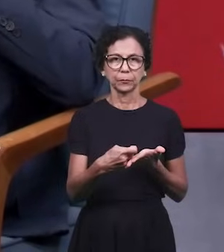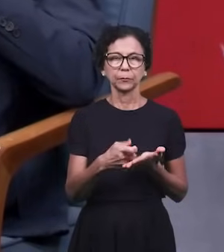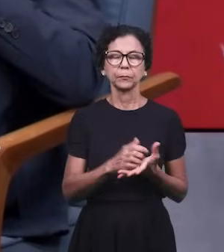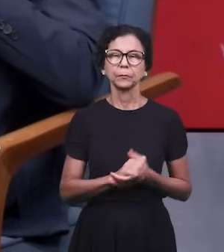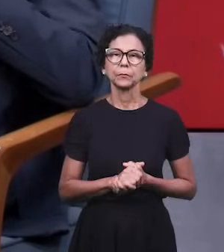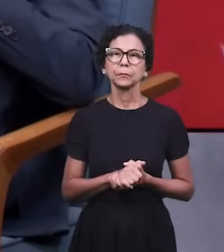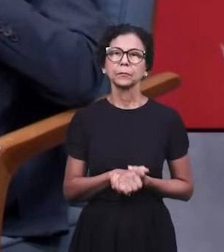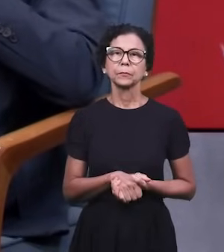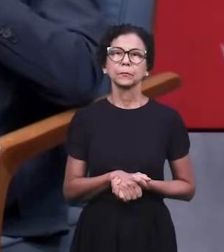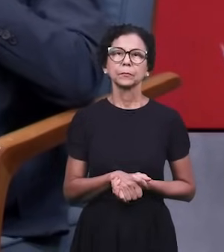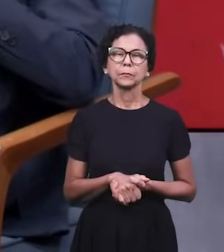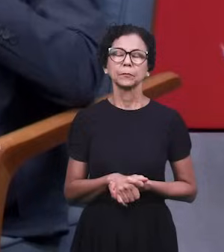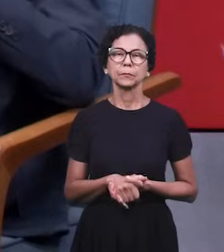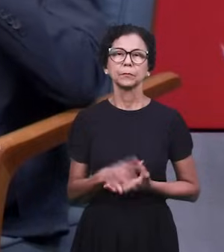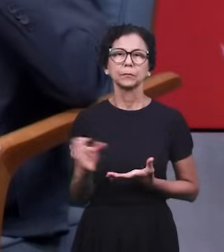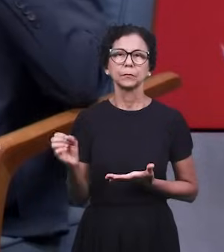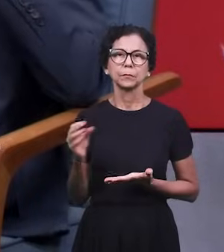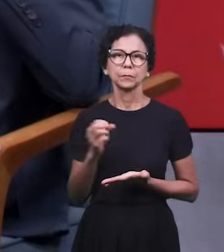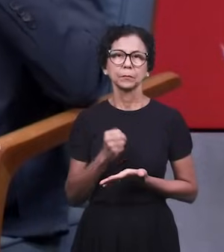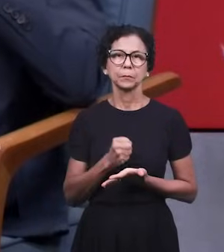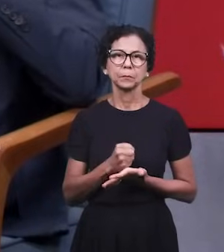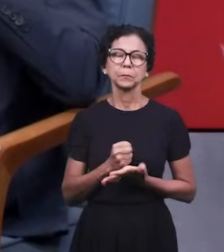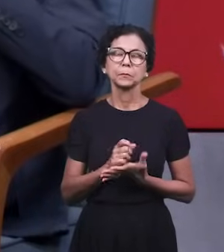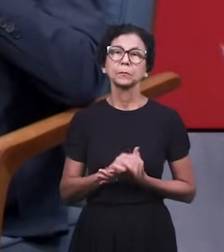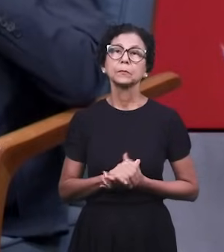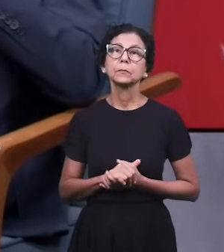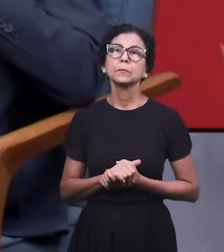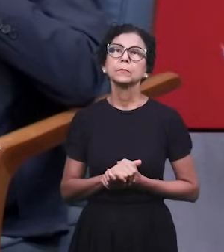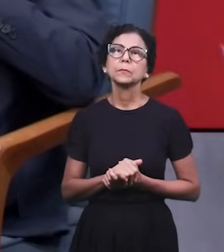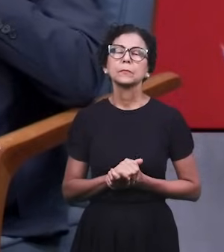no Novo Testamento é o dom de